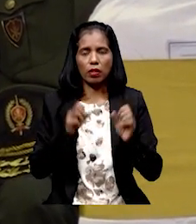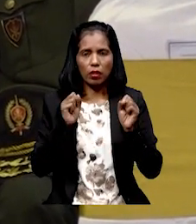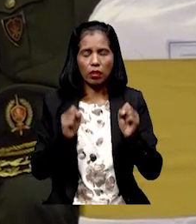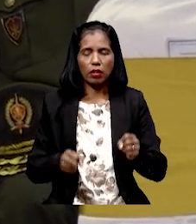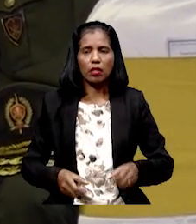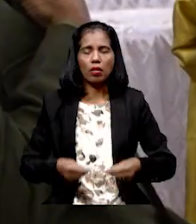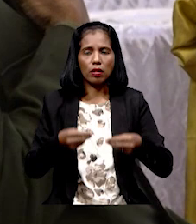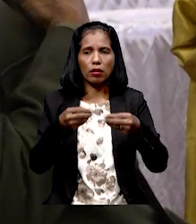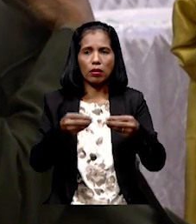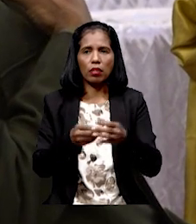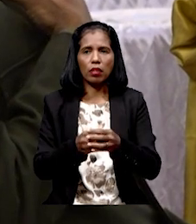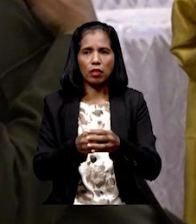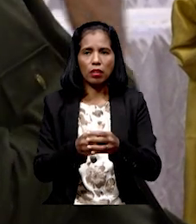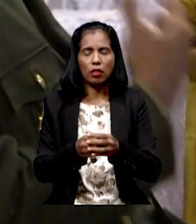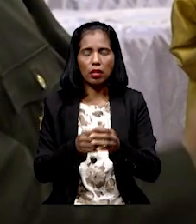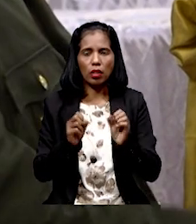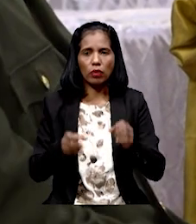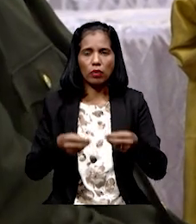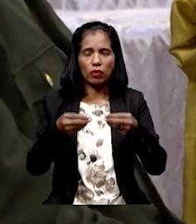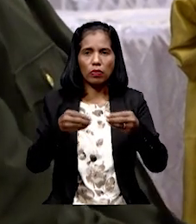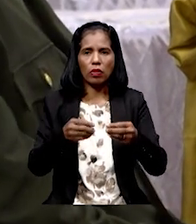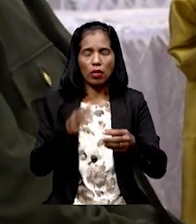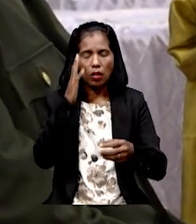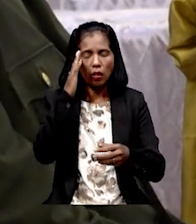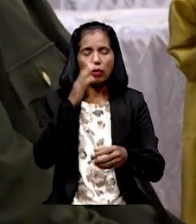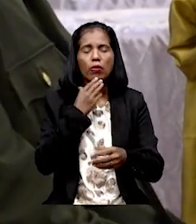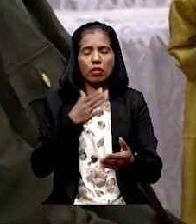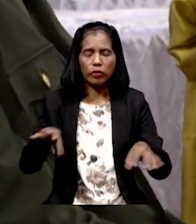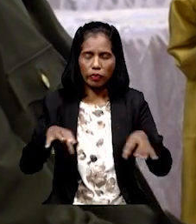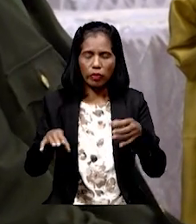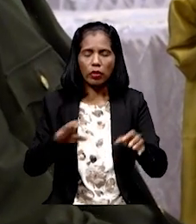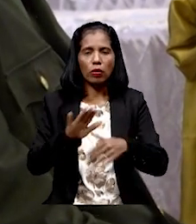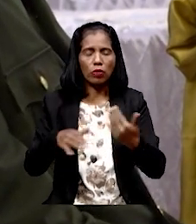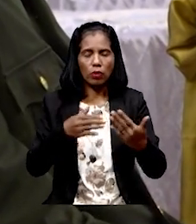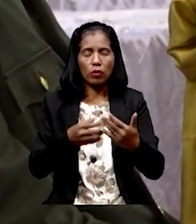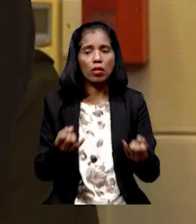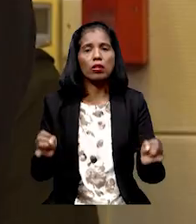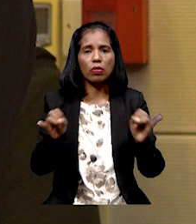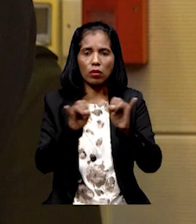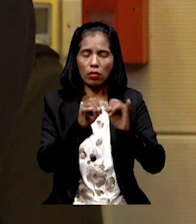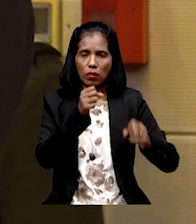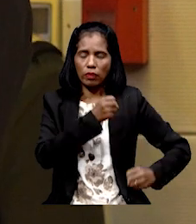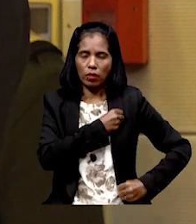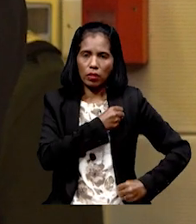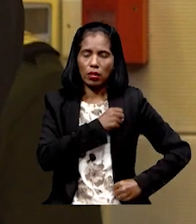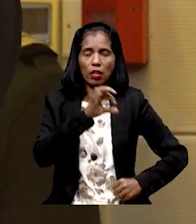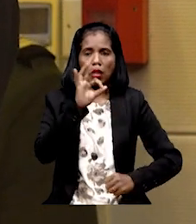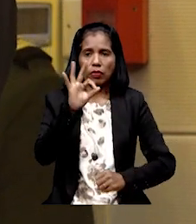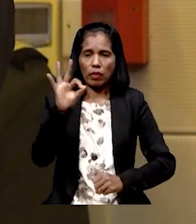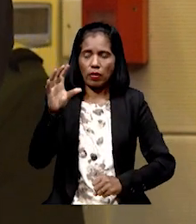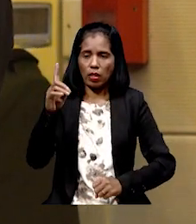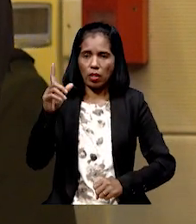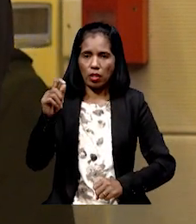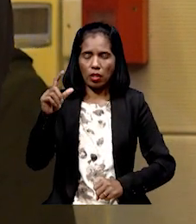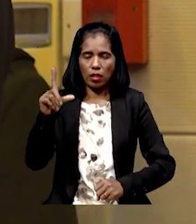e detentor de uma considerável folha de serviços prestados à instituição militar. Conhecemos os seus